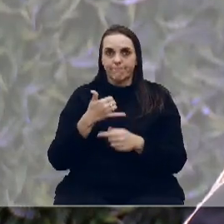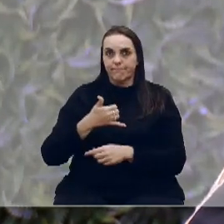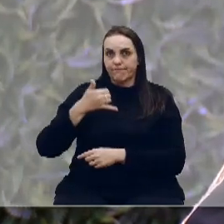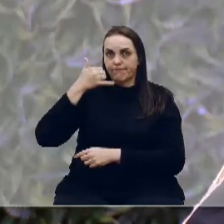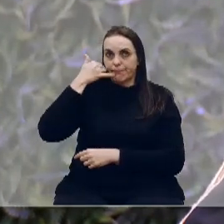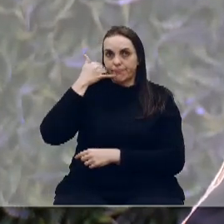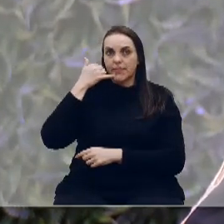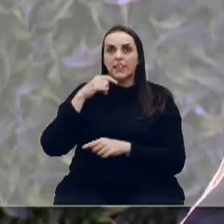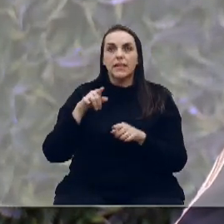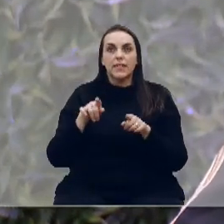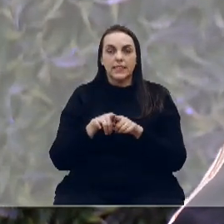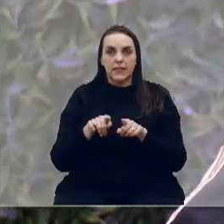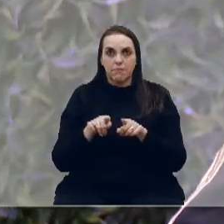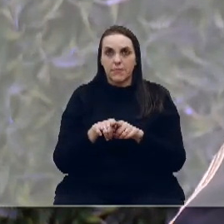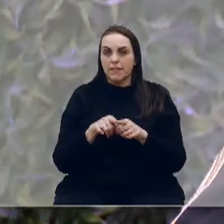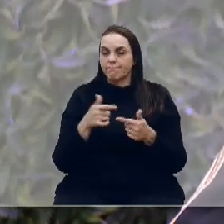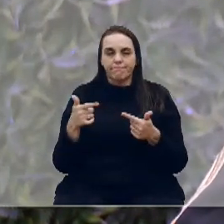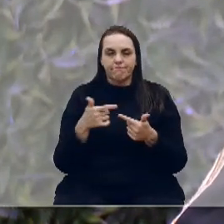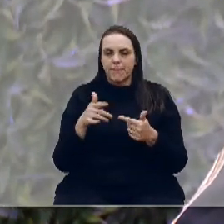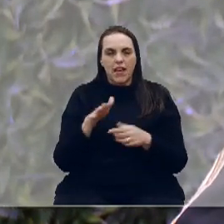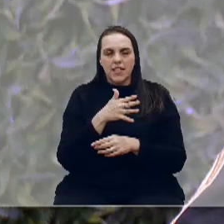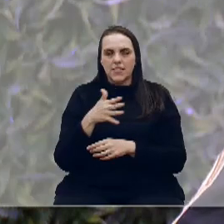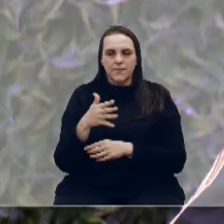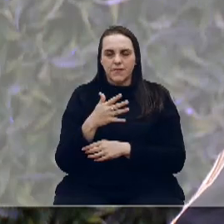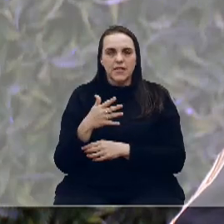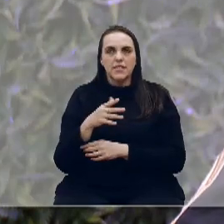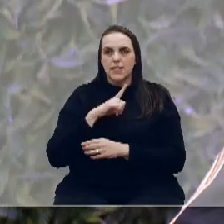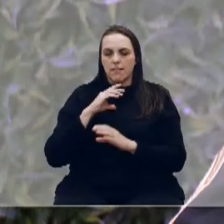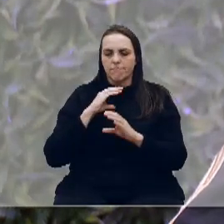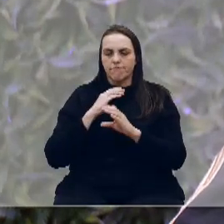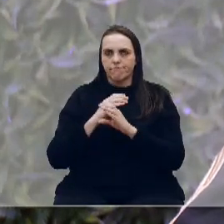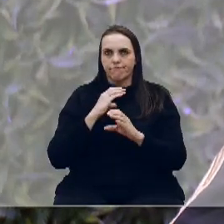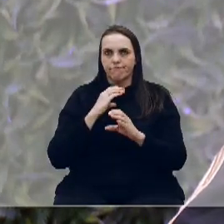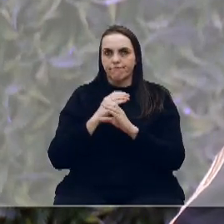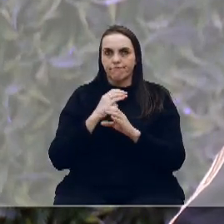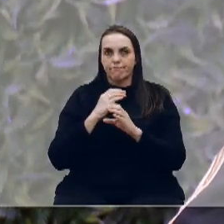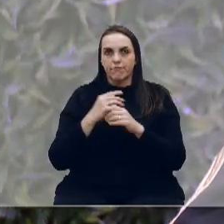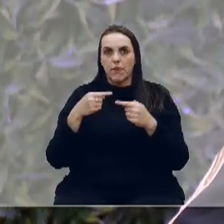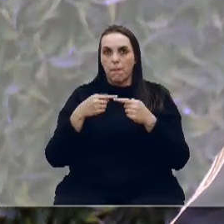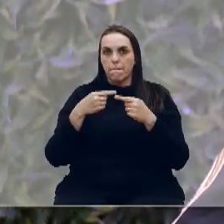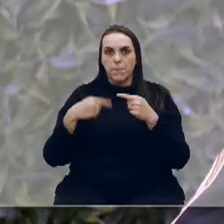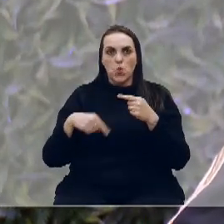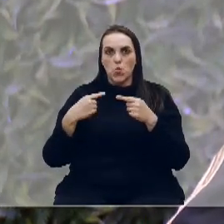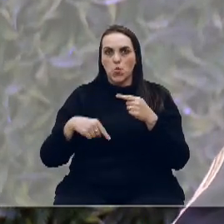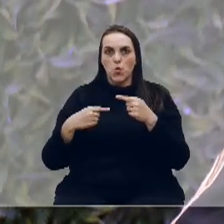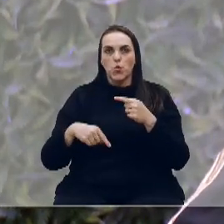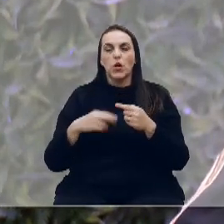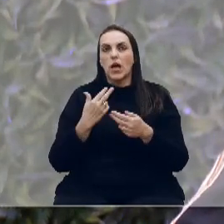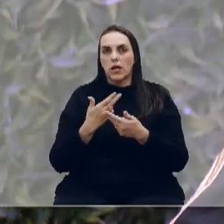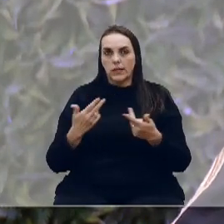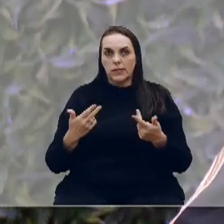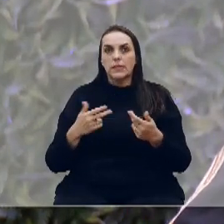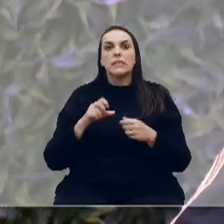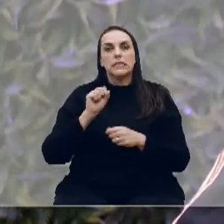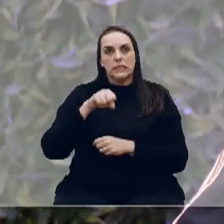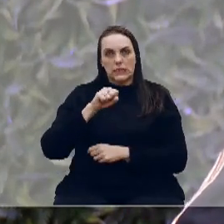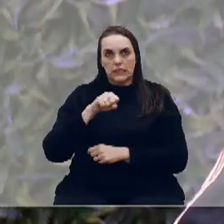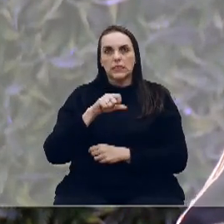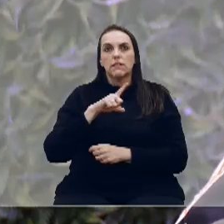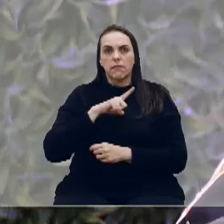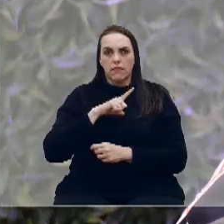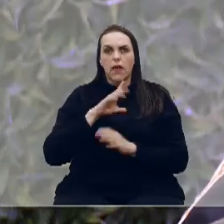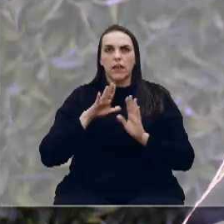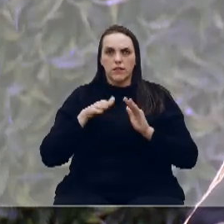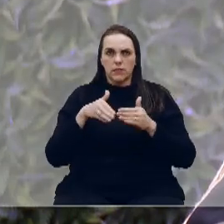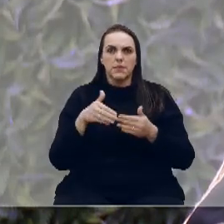Isso, a linha 192 às vezes por alguns motivos de comunicação saem do ar por alguns instantes e sim, tem números